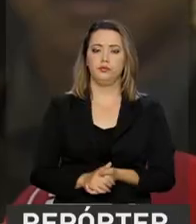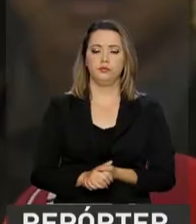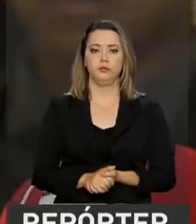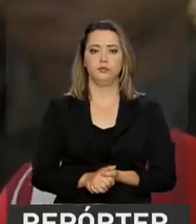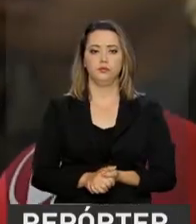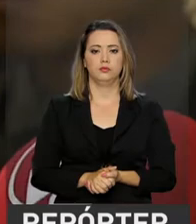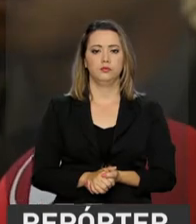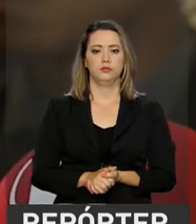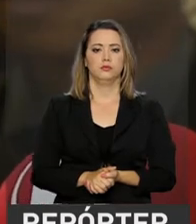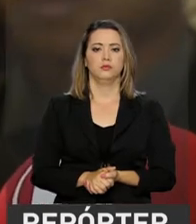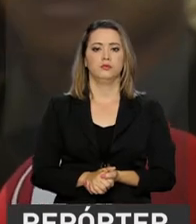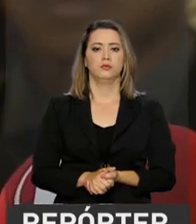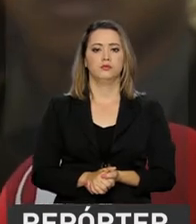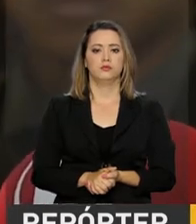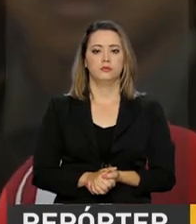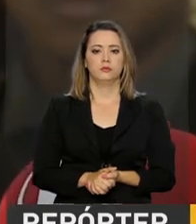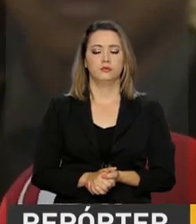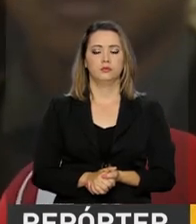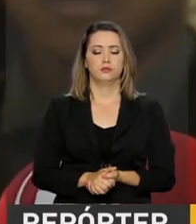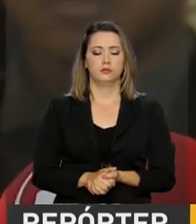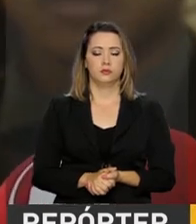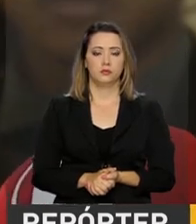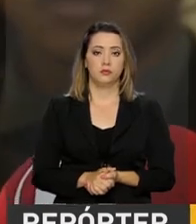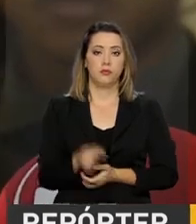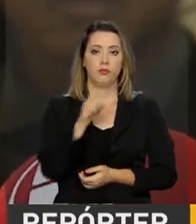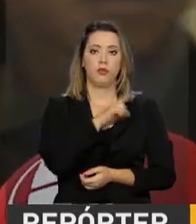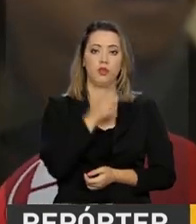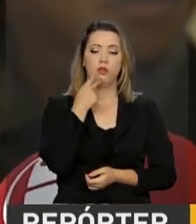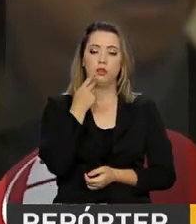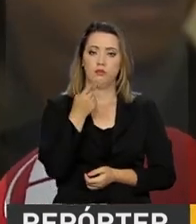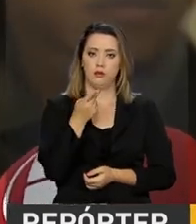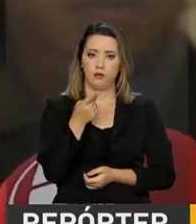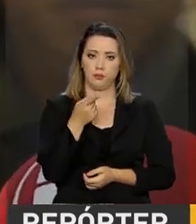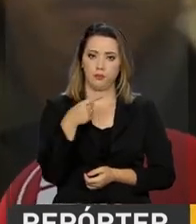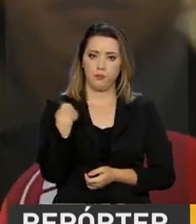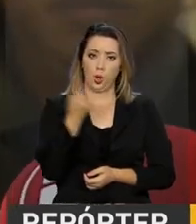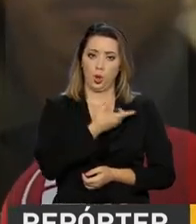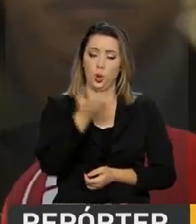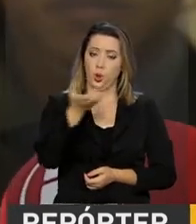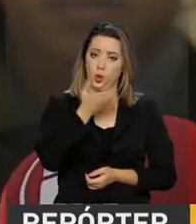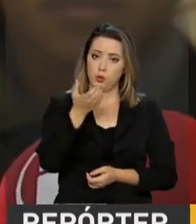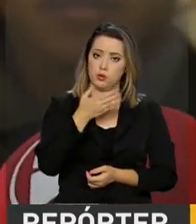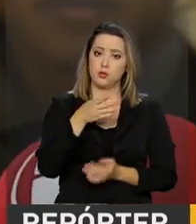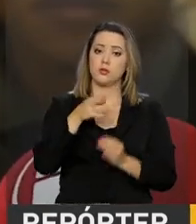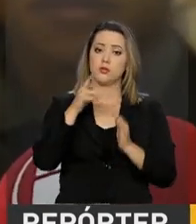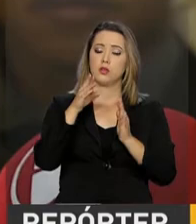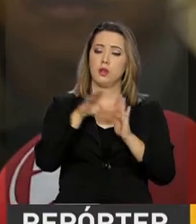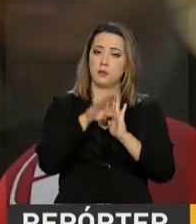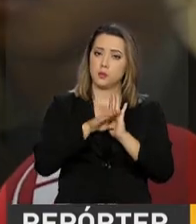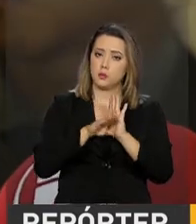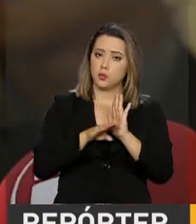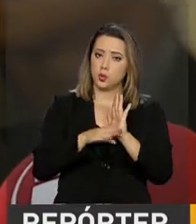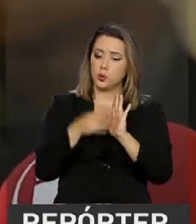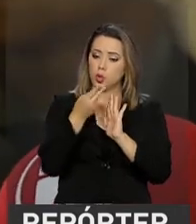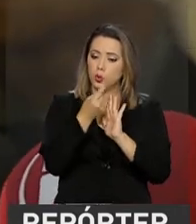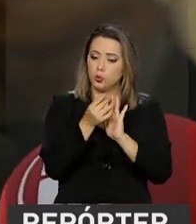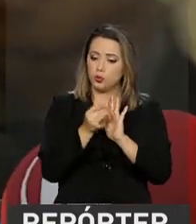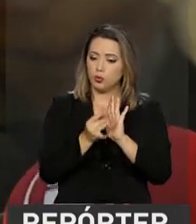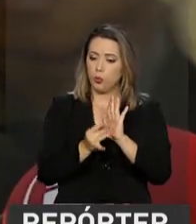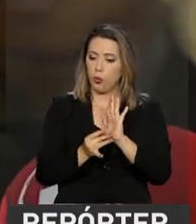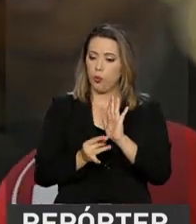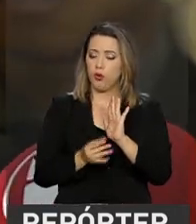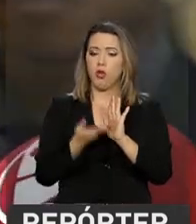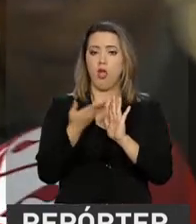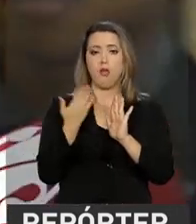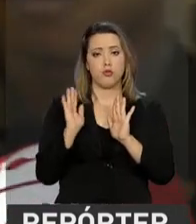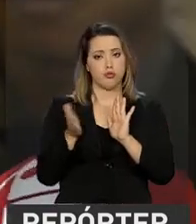nós defendemos a manutenção do projeto como está